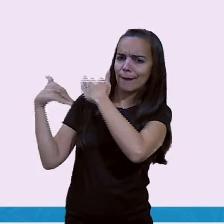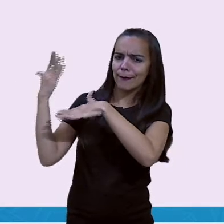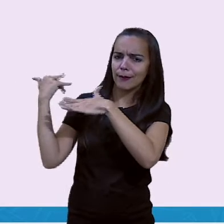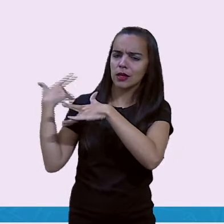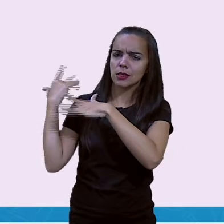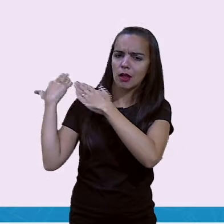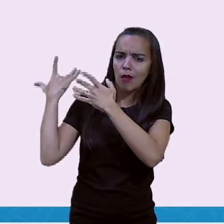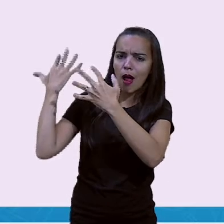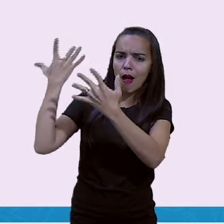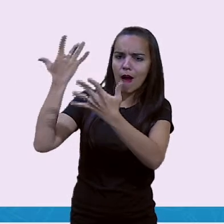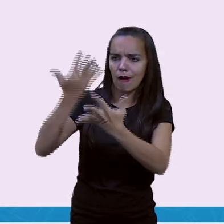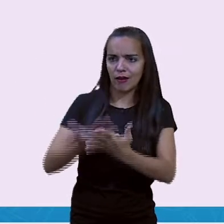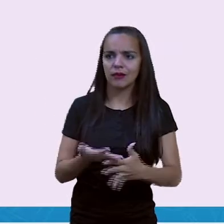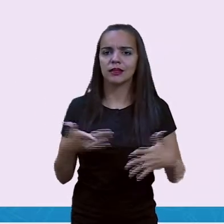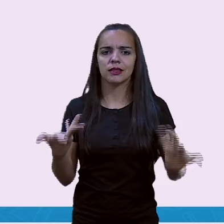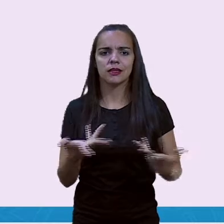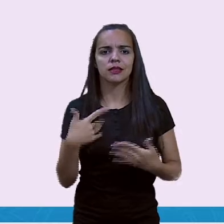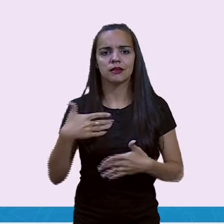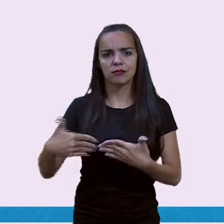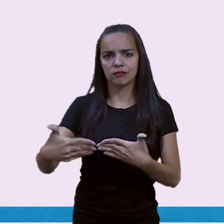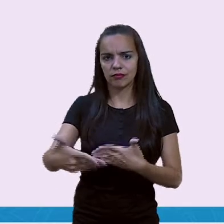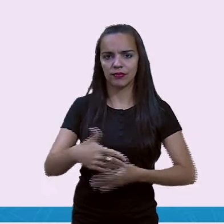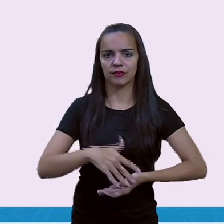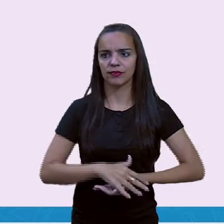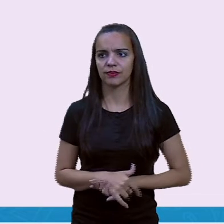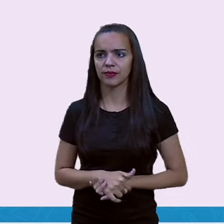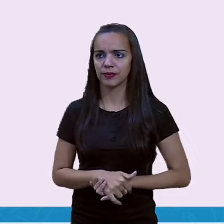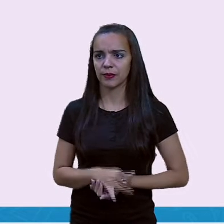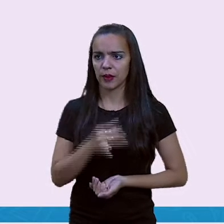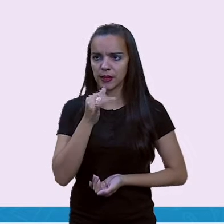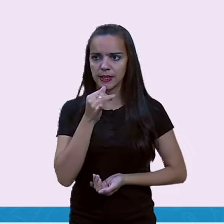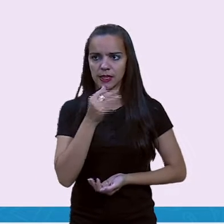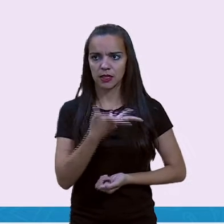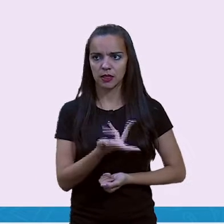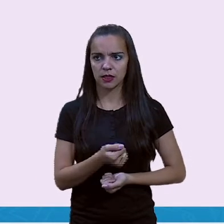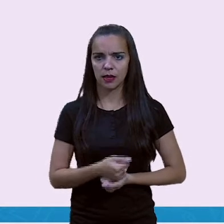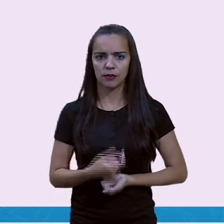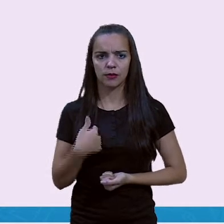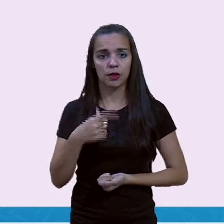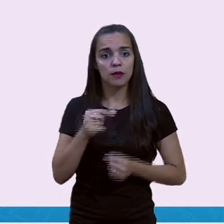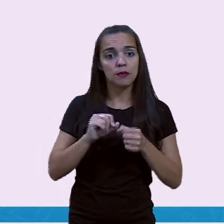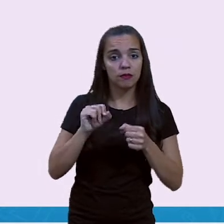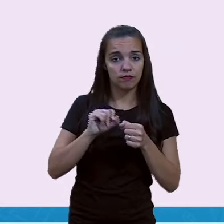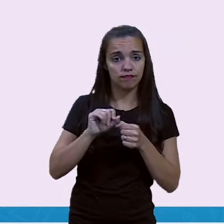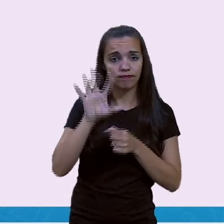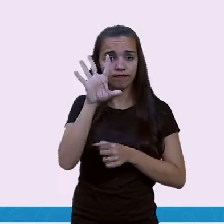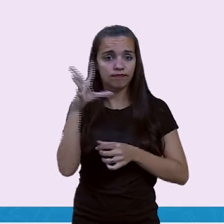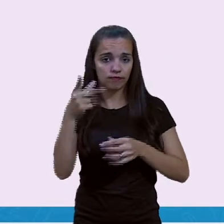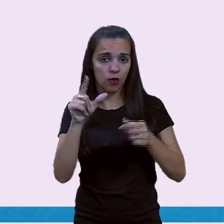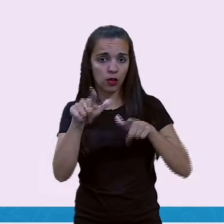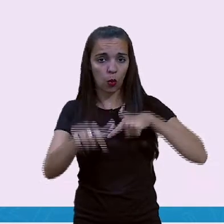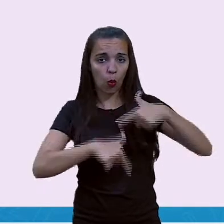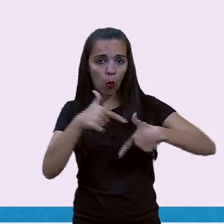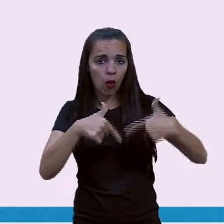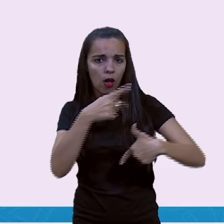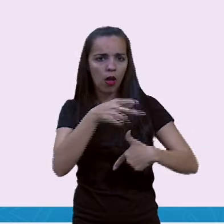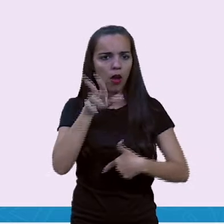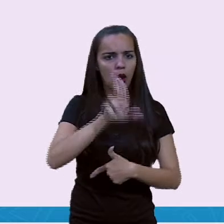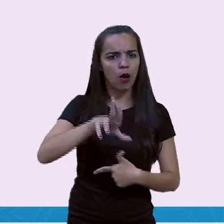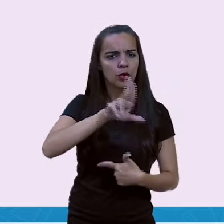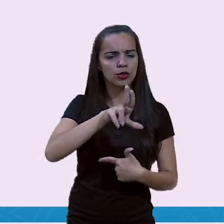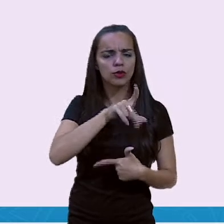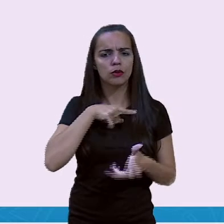a história e assim sucessivamente. Para realizar o seu trabalho, ele utiliza as